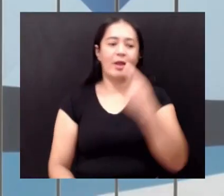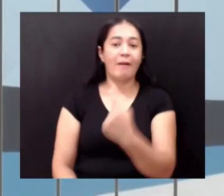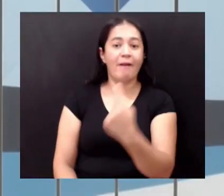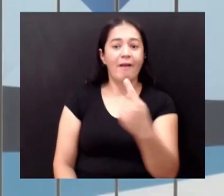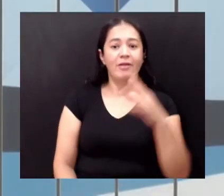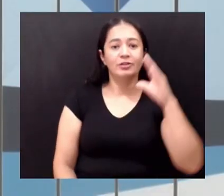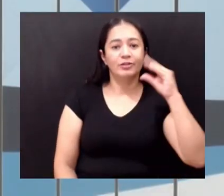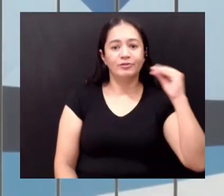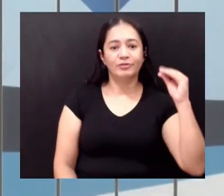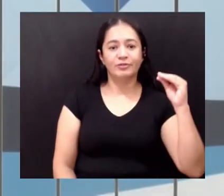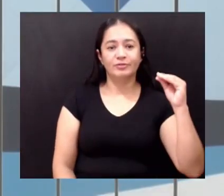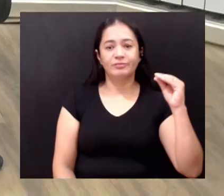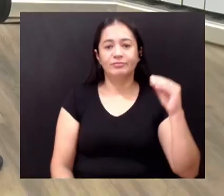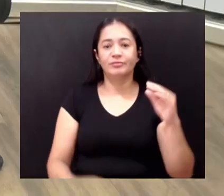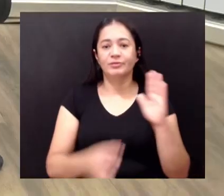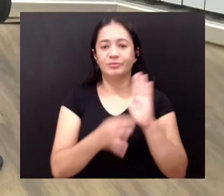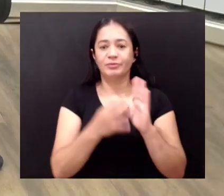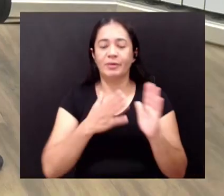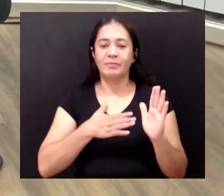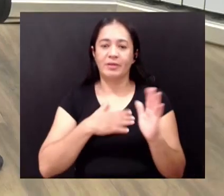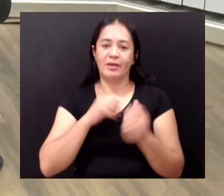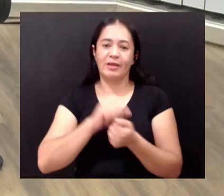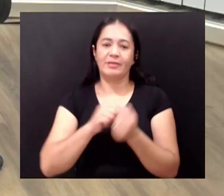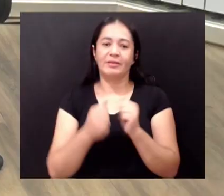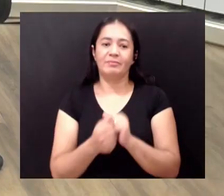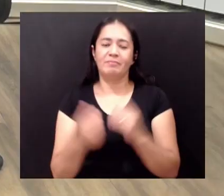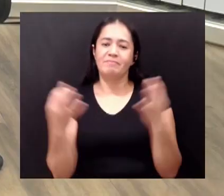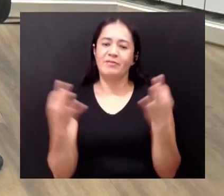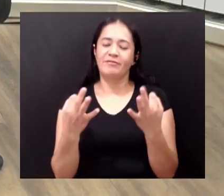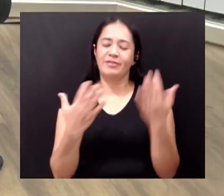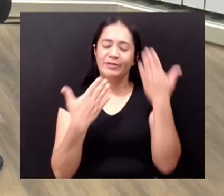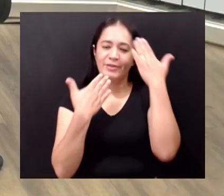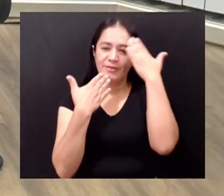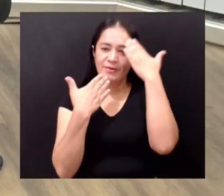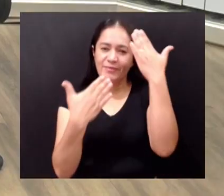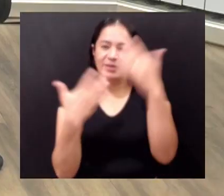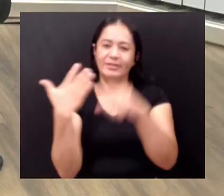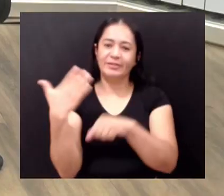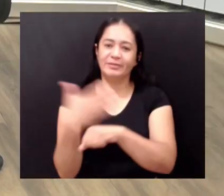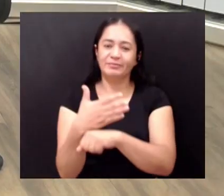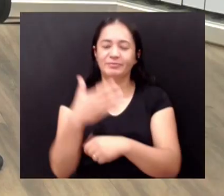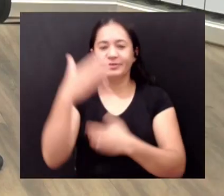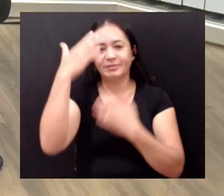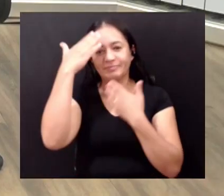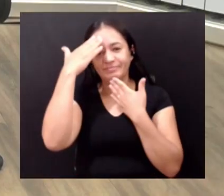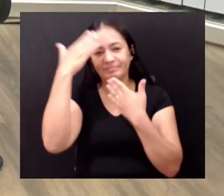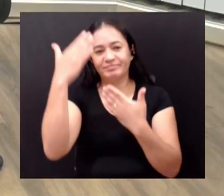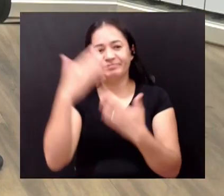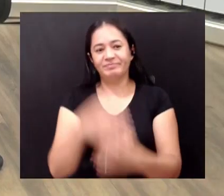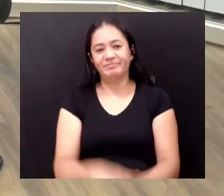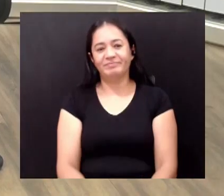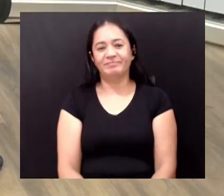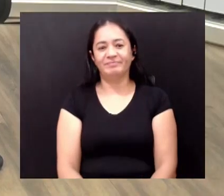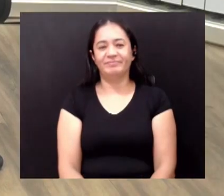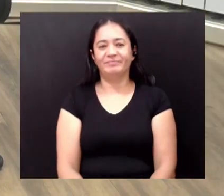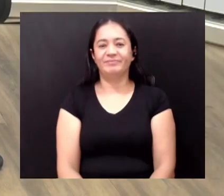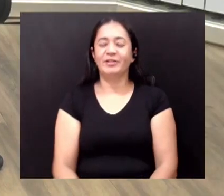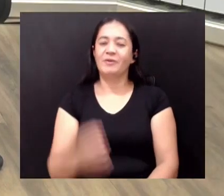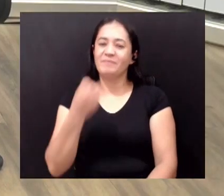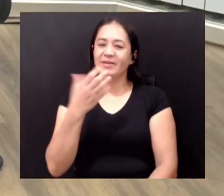adaptação. Perfeito, Aline, eu agradeço a sua participação, muito obrigada. Obrigada, viu, Carla, pelo convite mais uma vez.